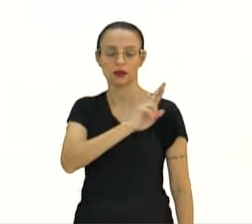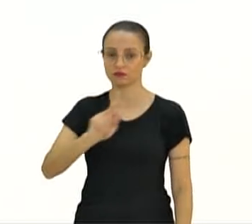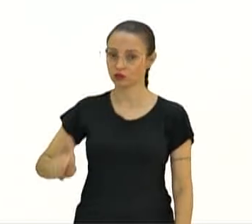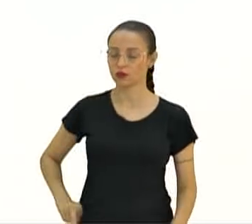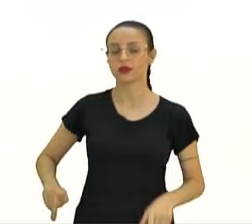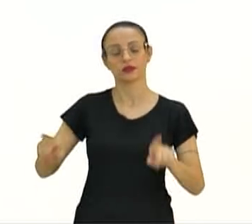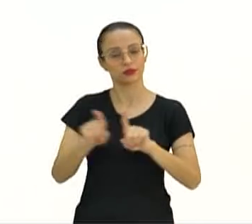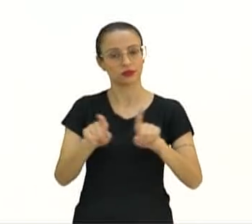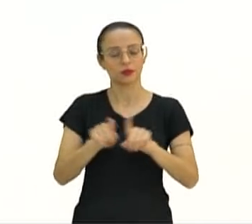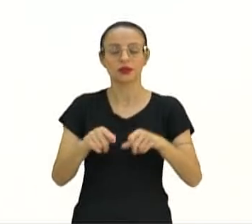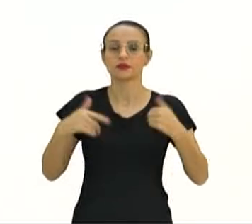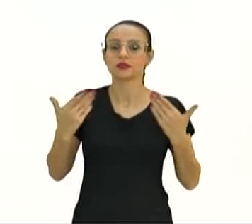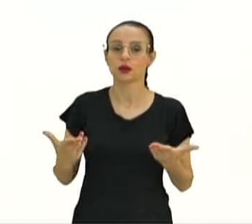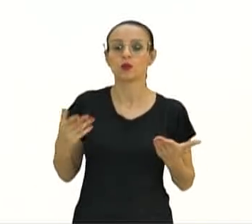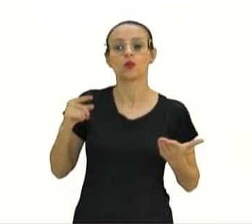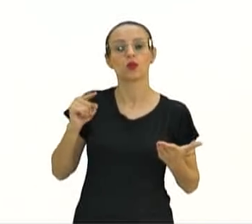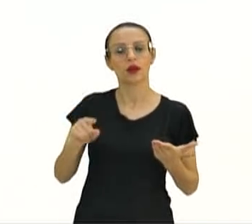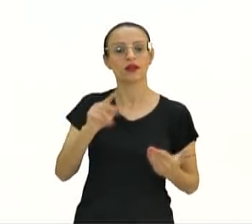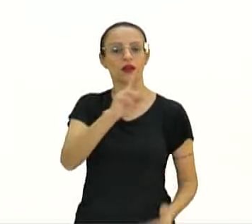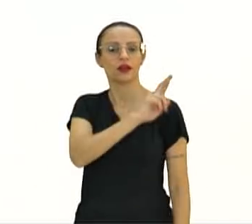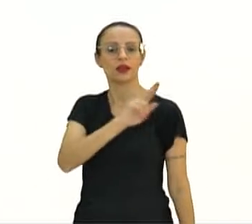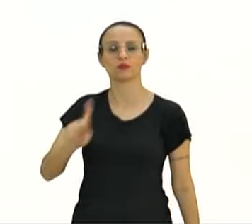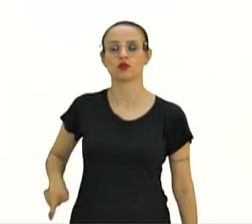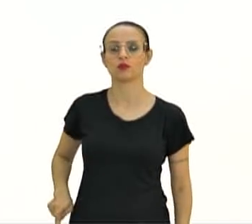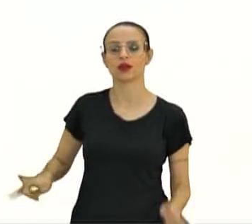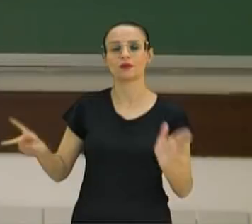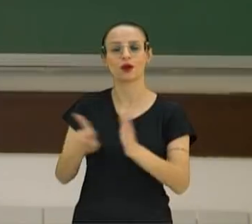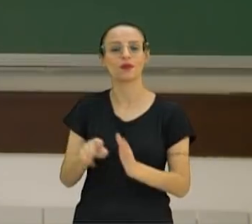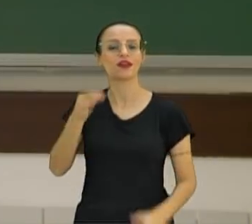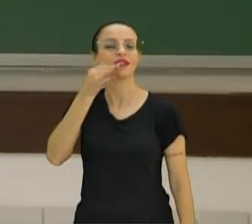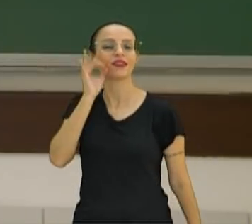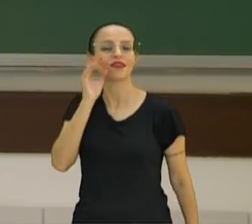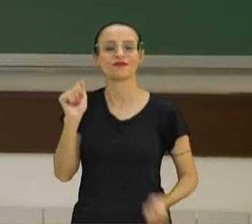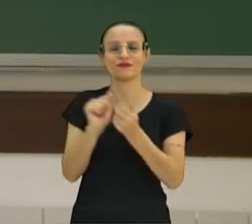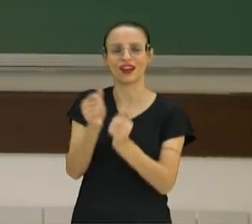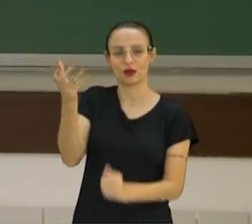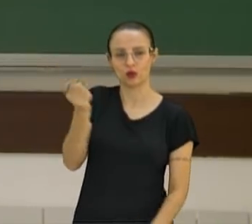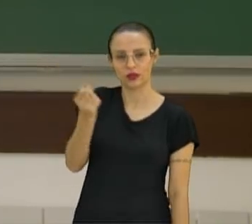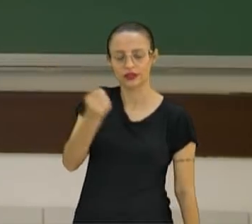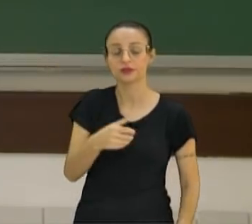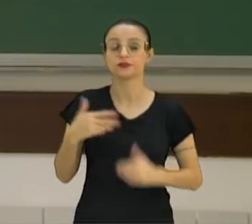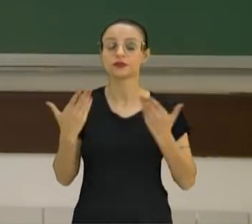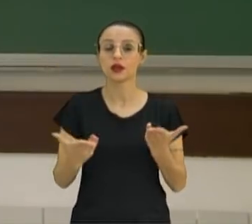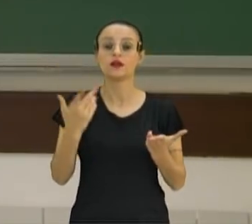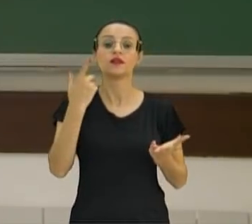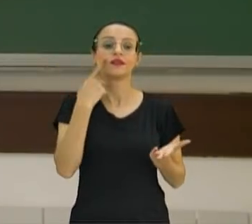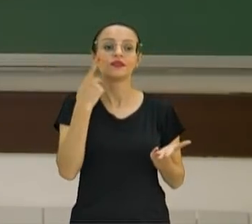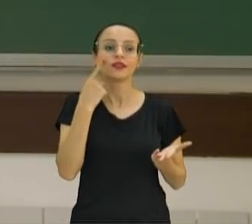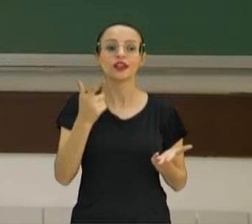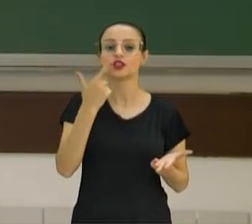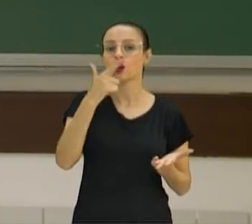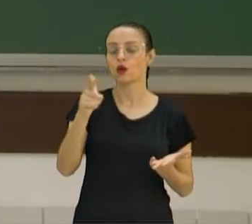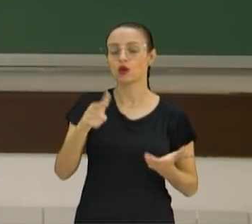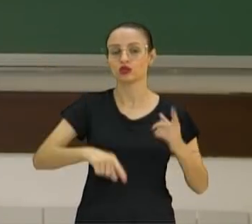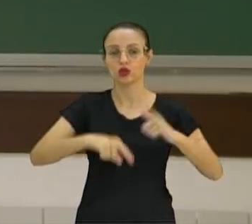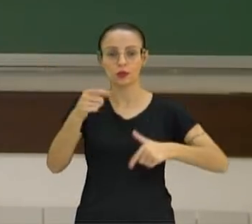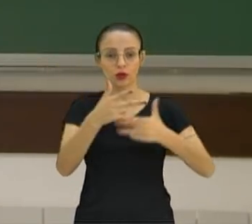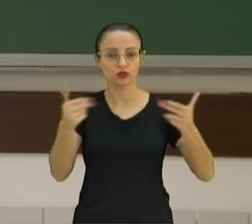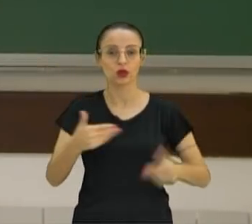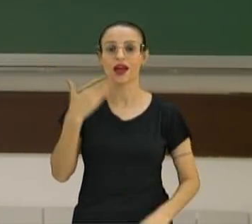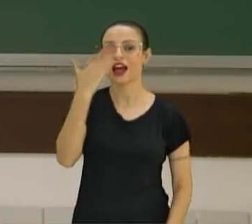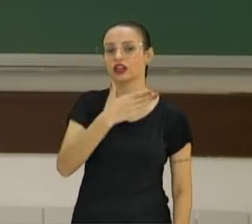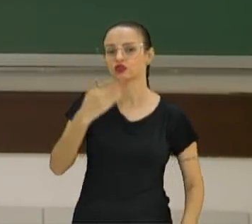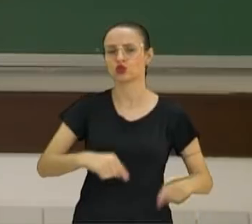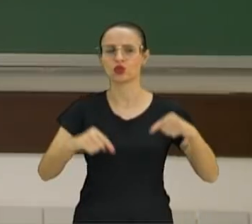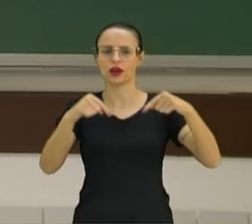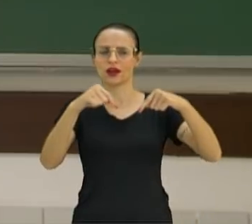tão comumente a gente chama de República do Café com Leite. Vejam que outros produtos, né, como o açúcar, vai perdendo espaço